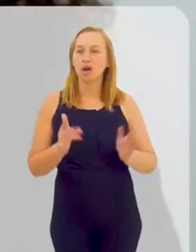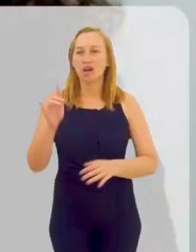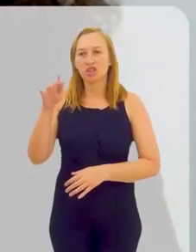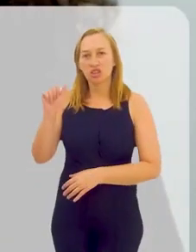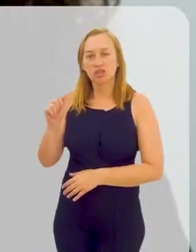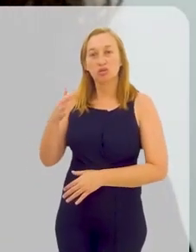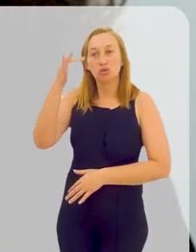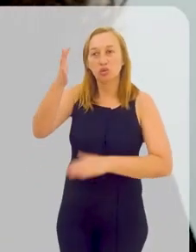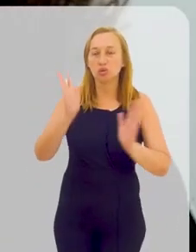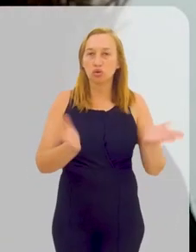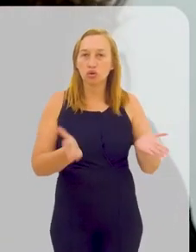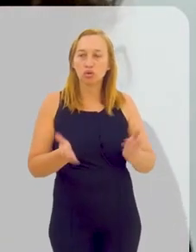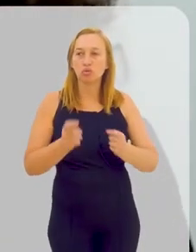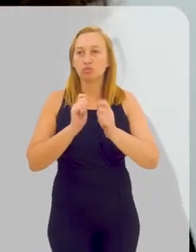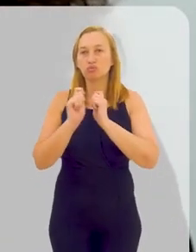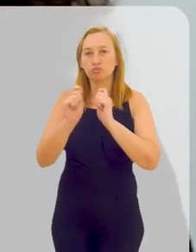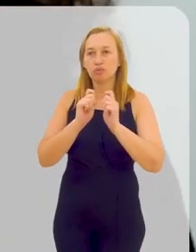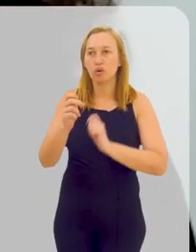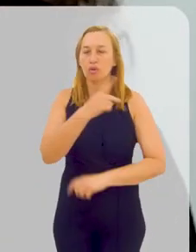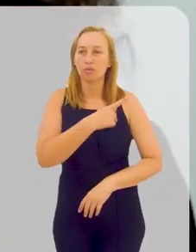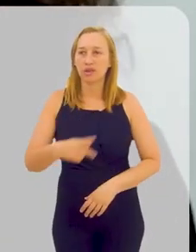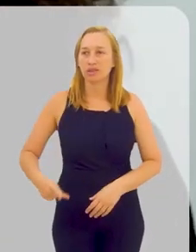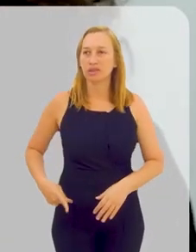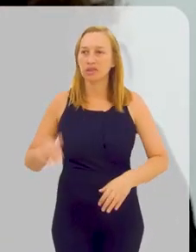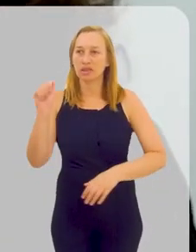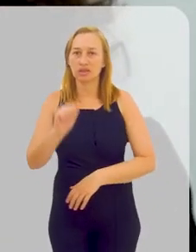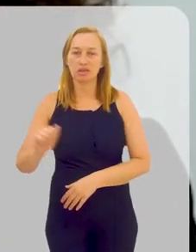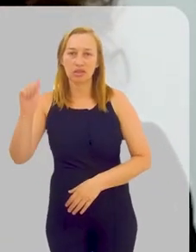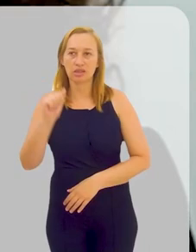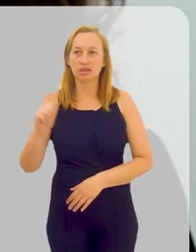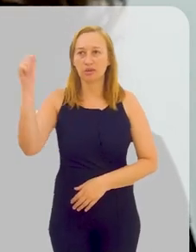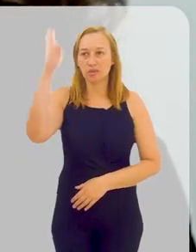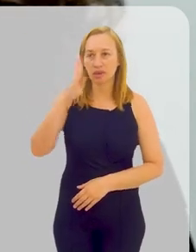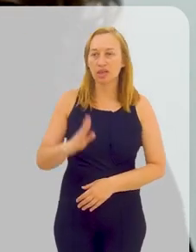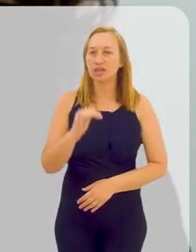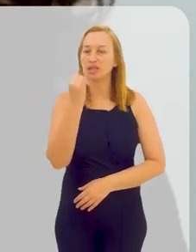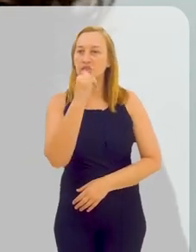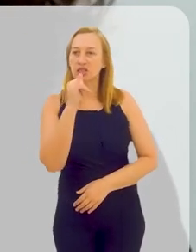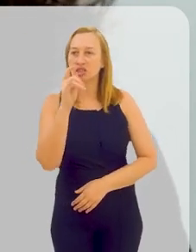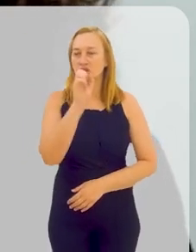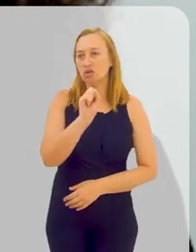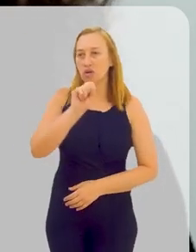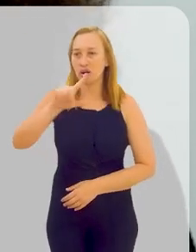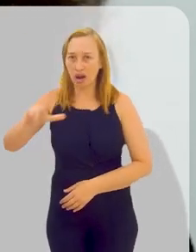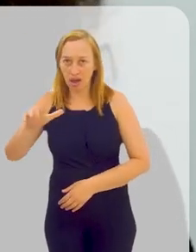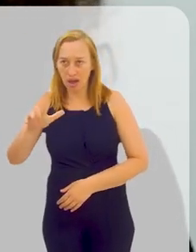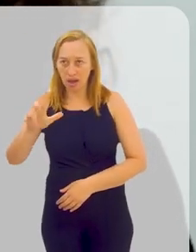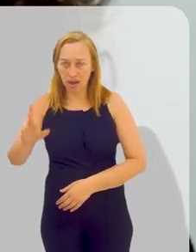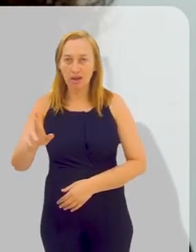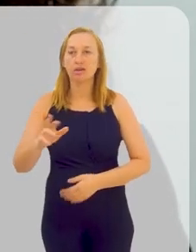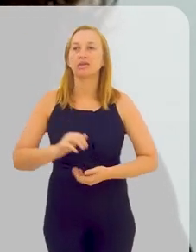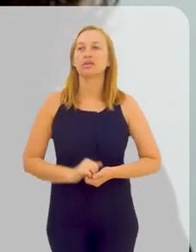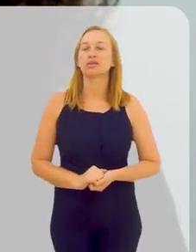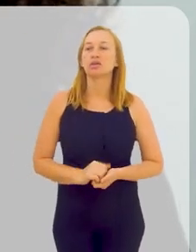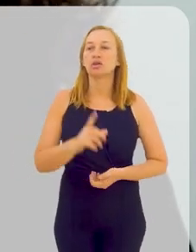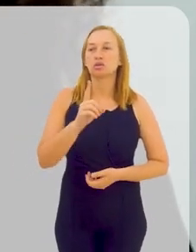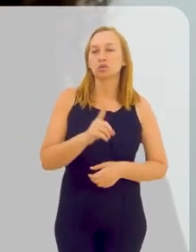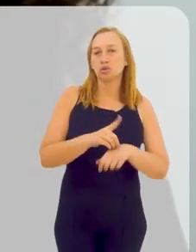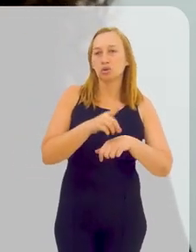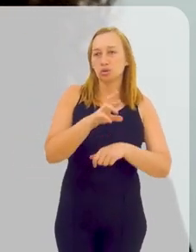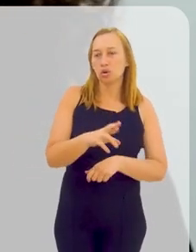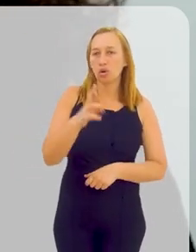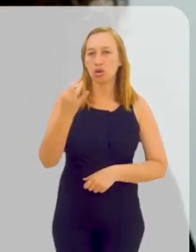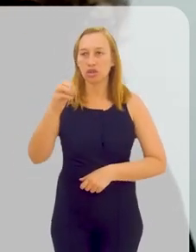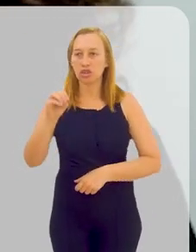o capítulo da agenda de futuro de hoje traz como entrevistado o Presidente da Associação Brasileira de energia solar fotovoltaica cabeça solar